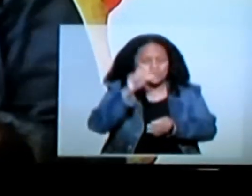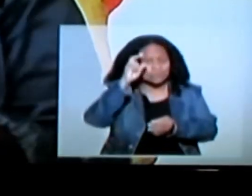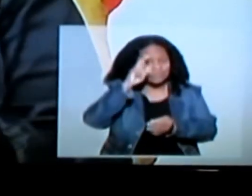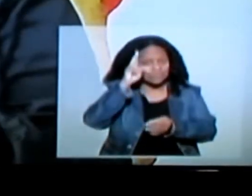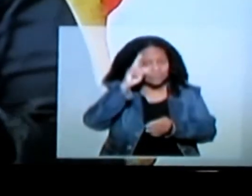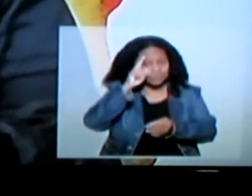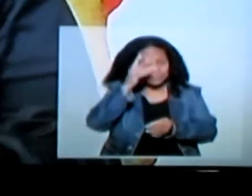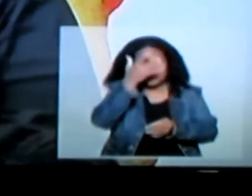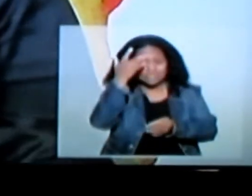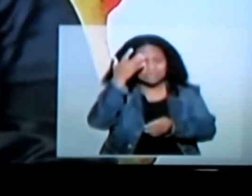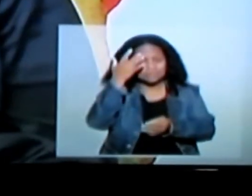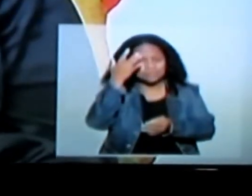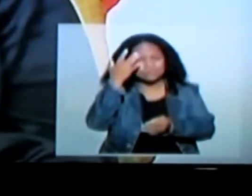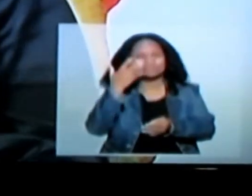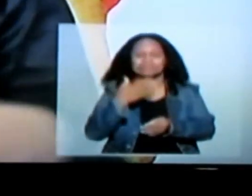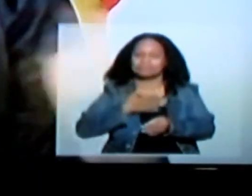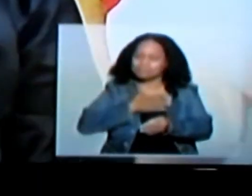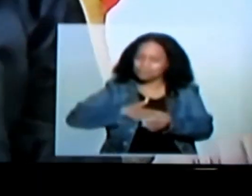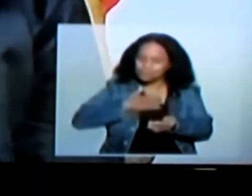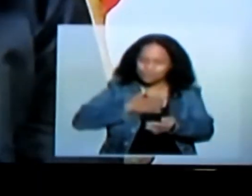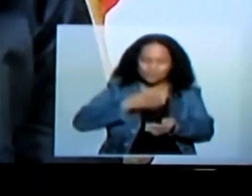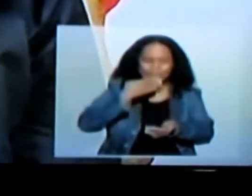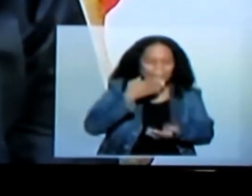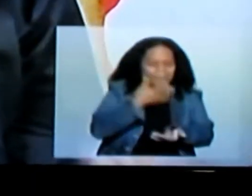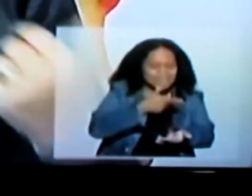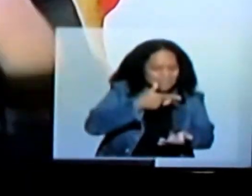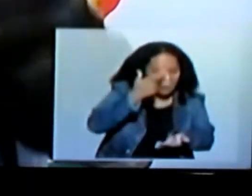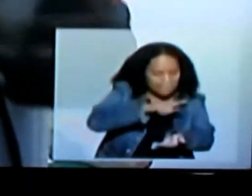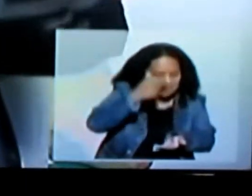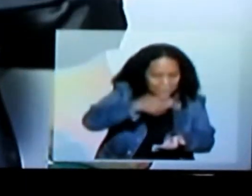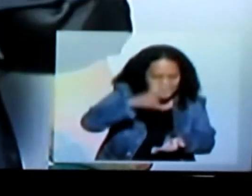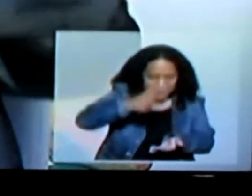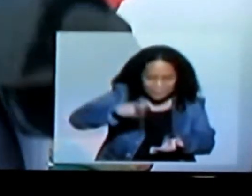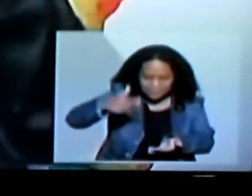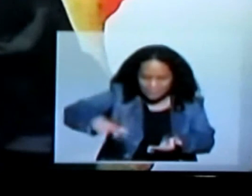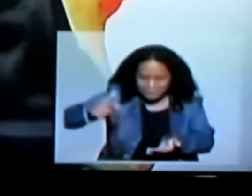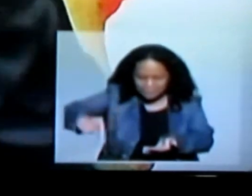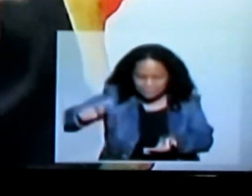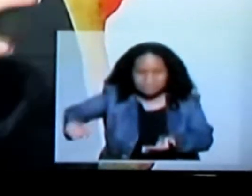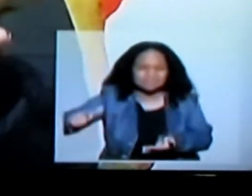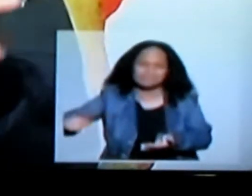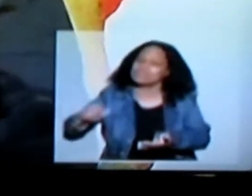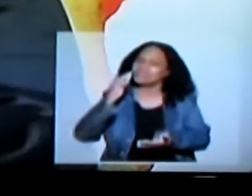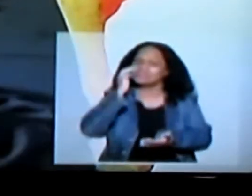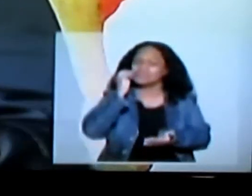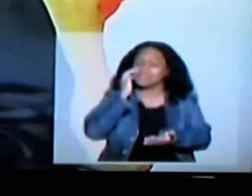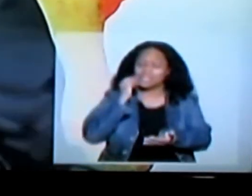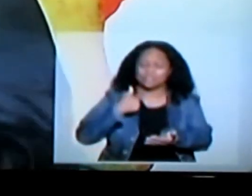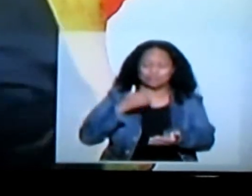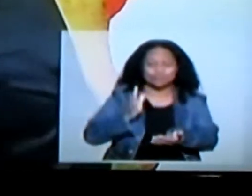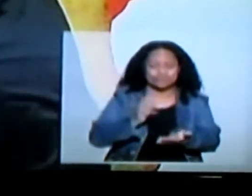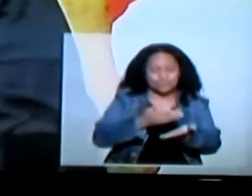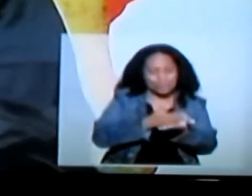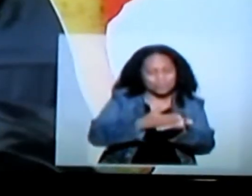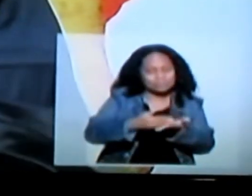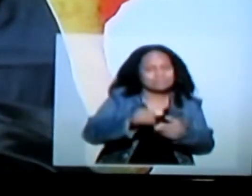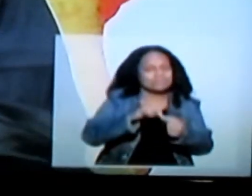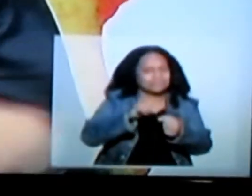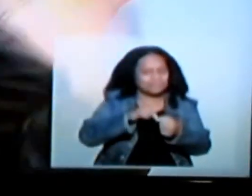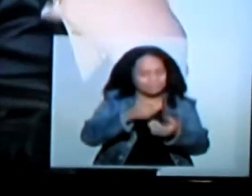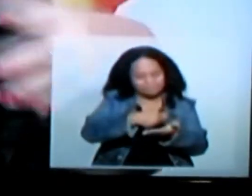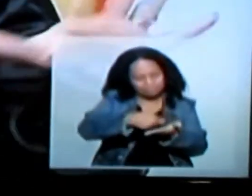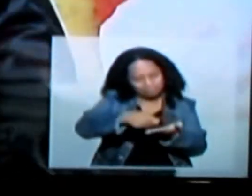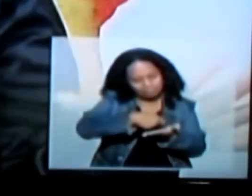disso. São 8 histórias que o pessoal tem gostado muito. Pedindo continuação, né, Thaís? Pedindo livro só da história. Então, eu já comecei a escrever